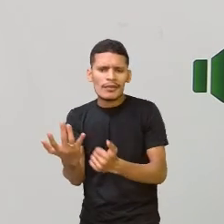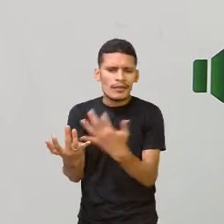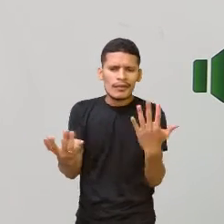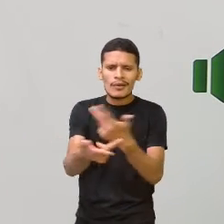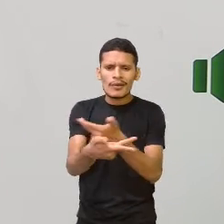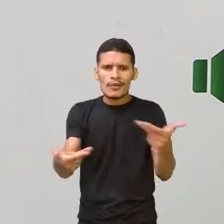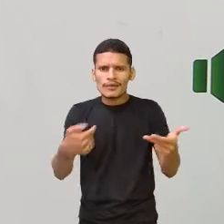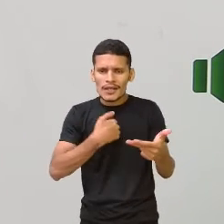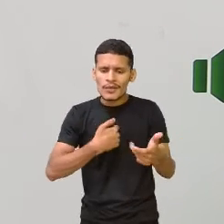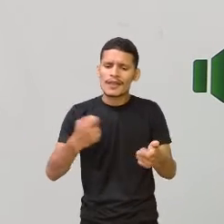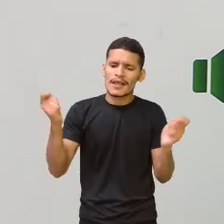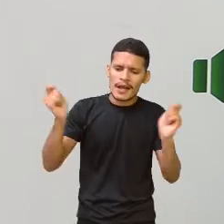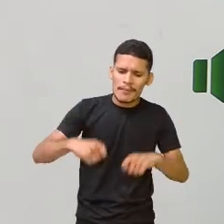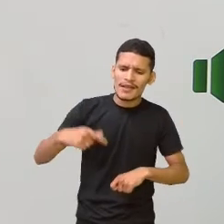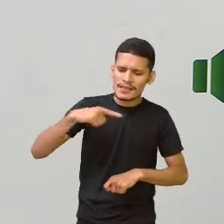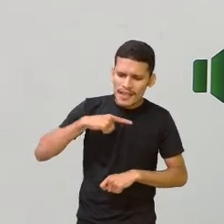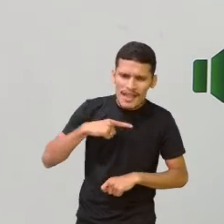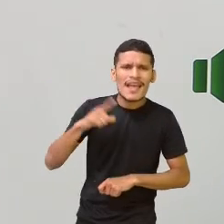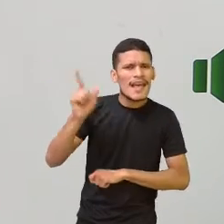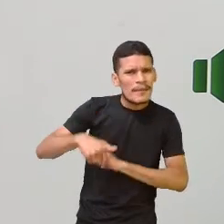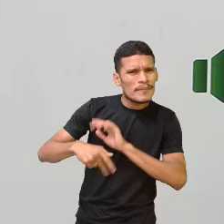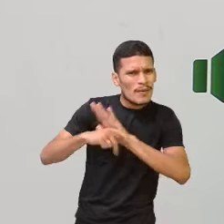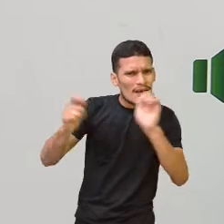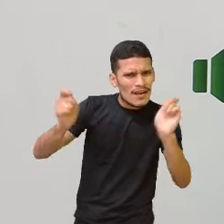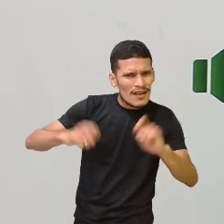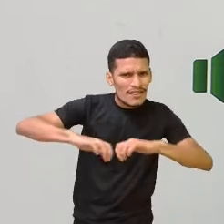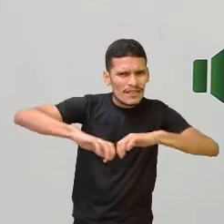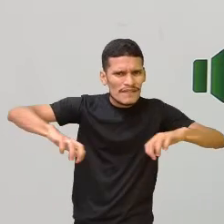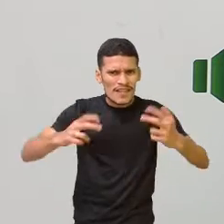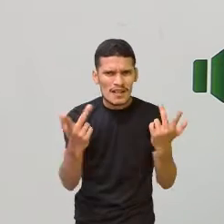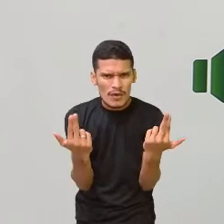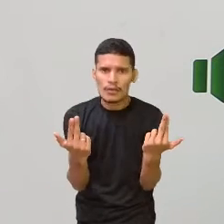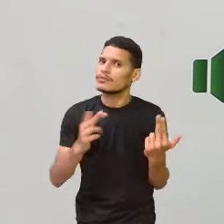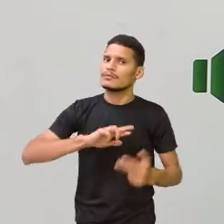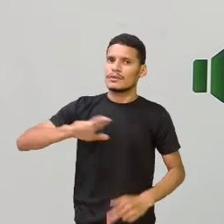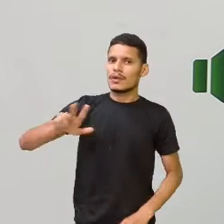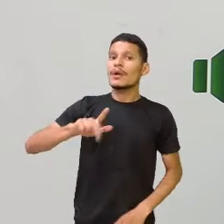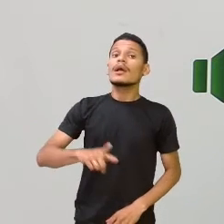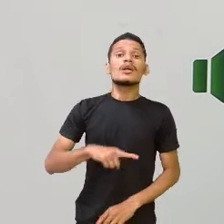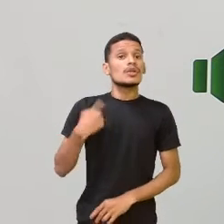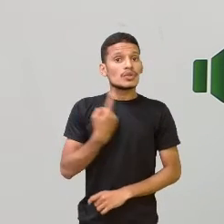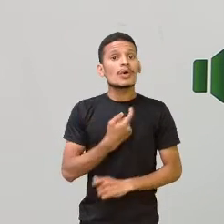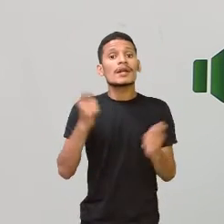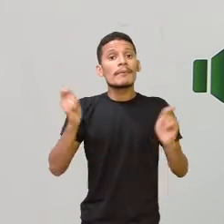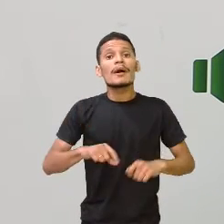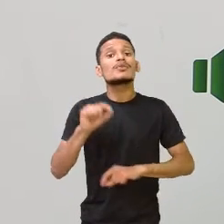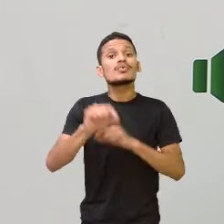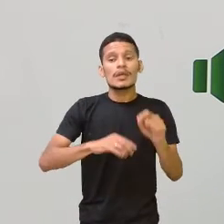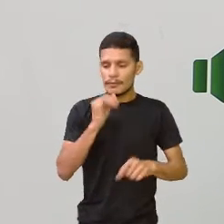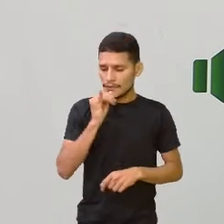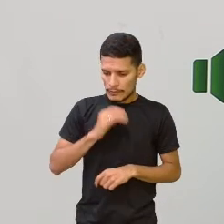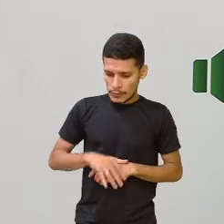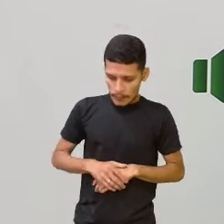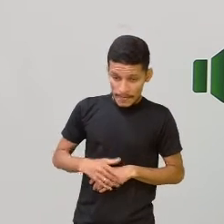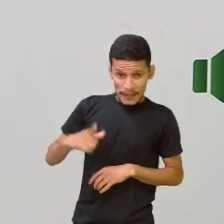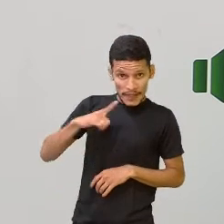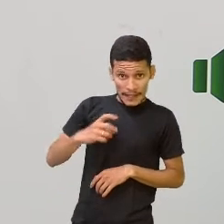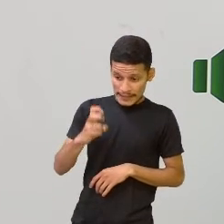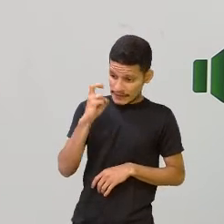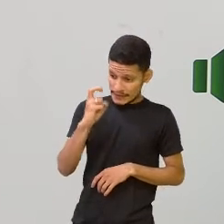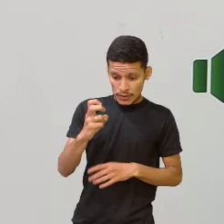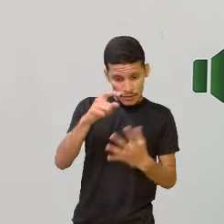que eu tenho é possível dividir de forma igual. Como assim? Eu posso ter